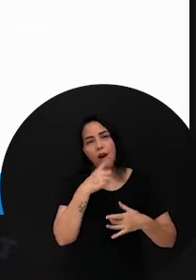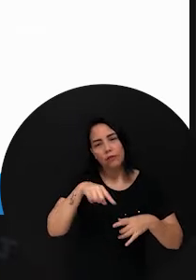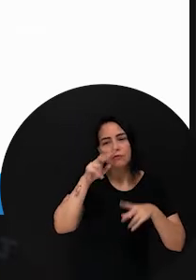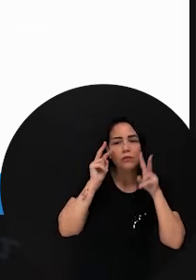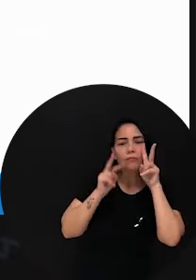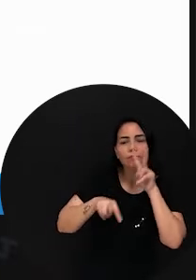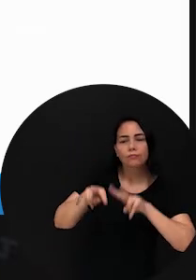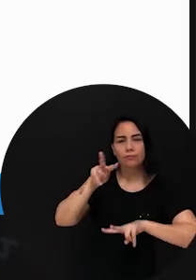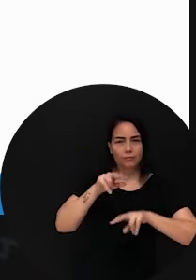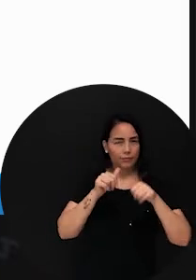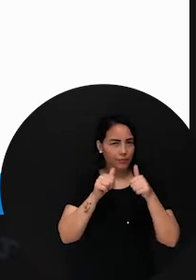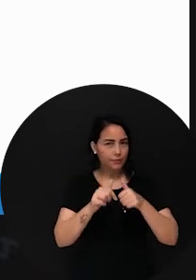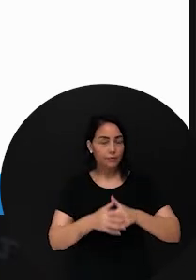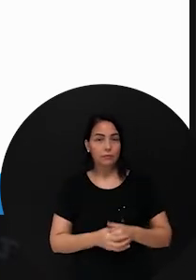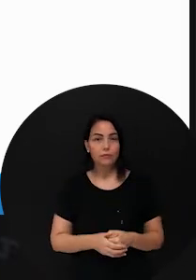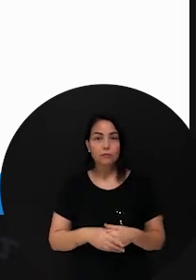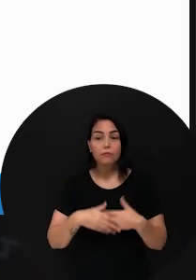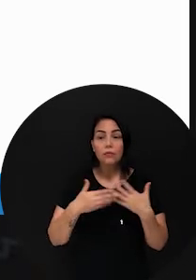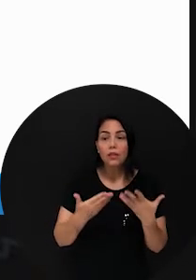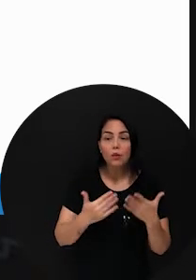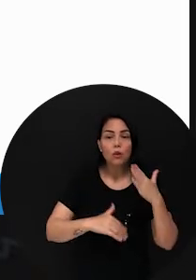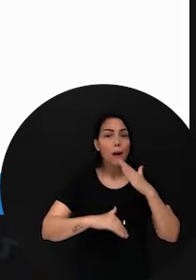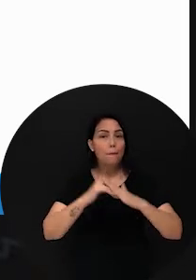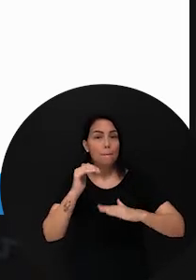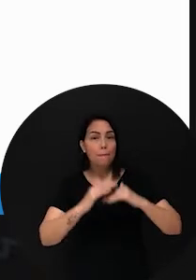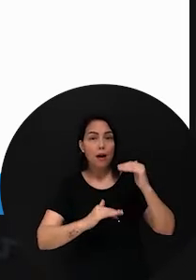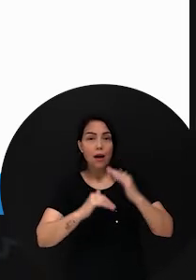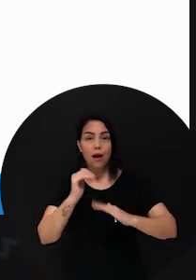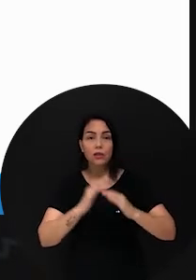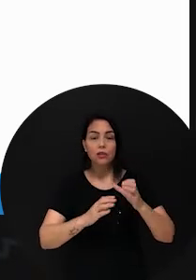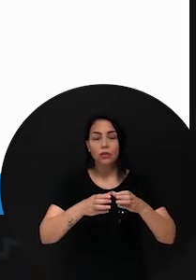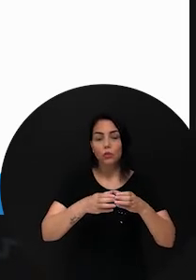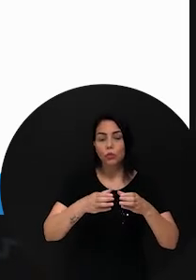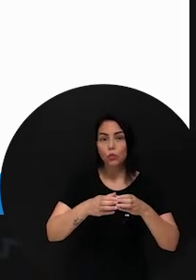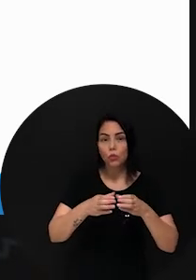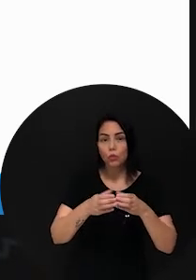acompanharem. E a prática de conjunto seguindo, para os né? alunos...